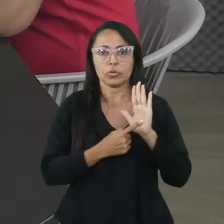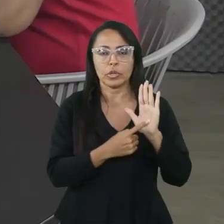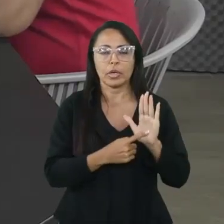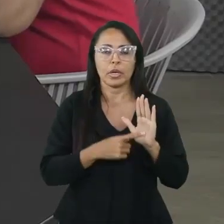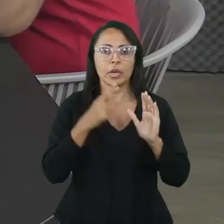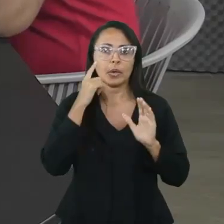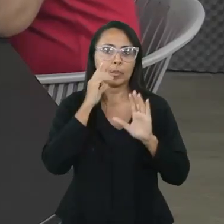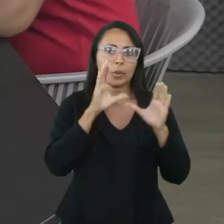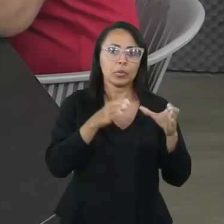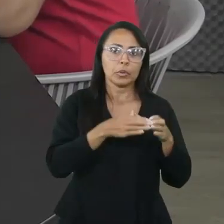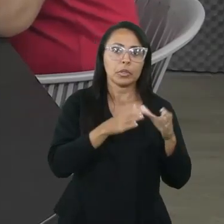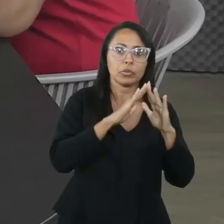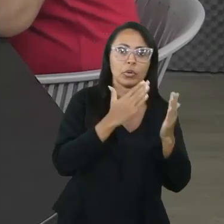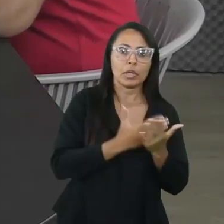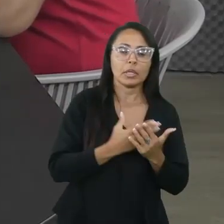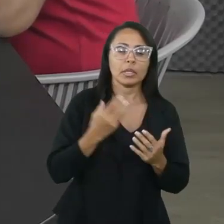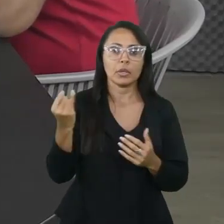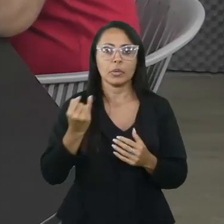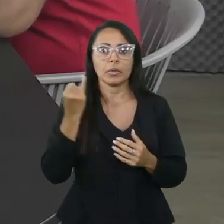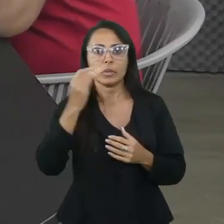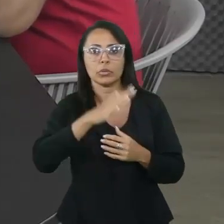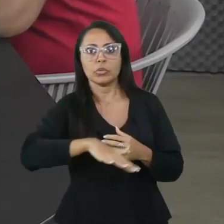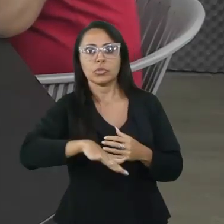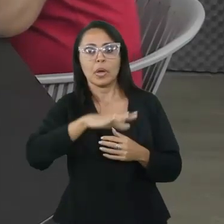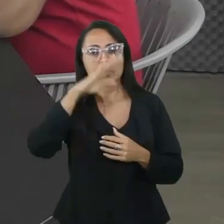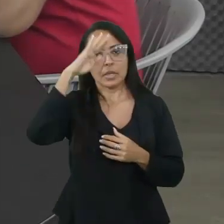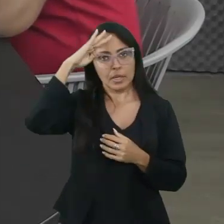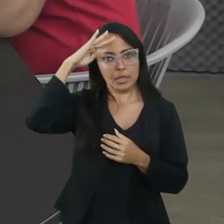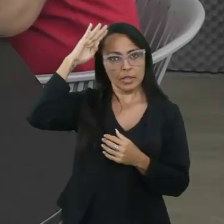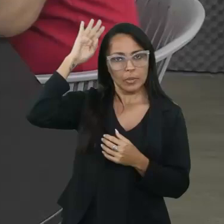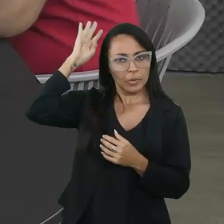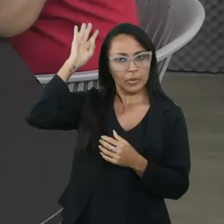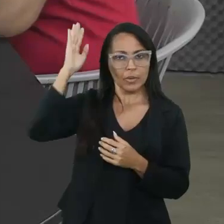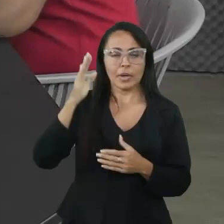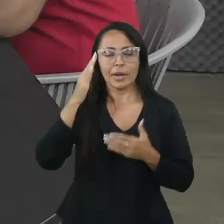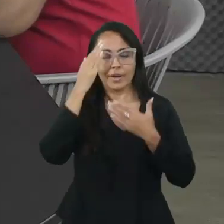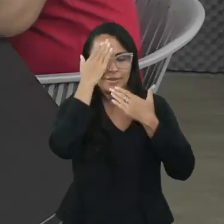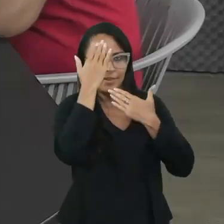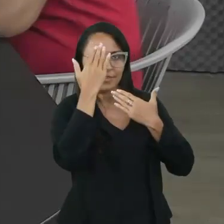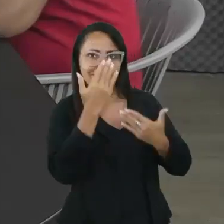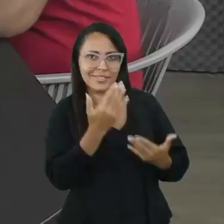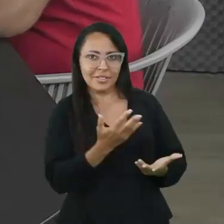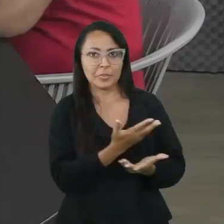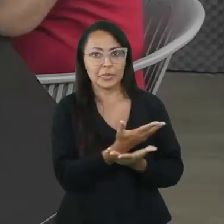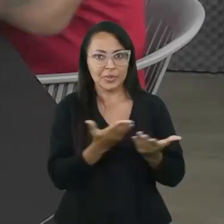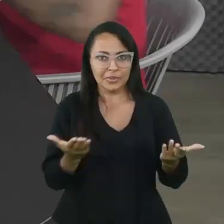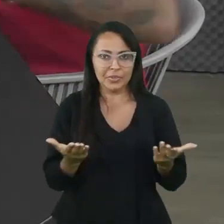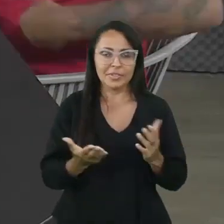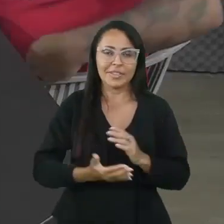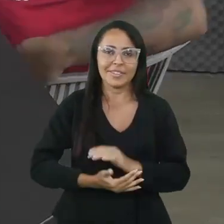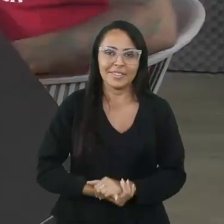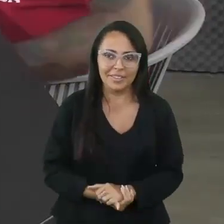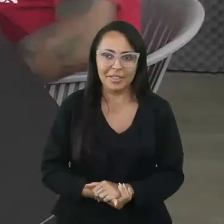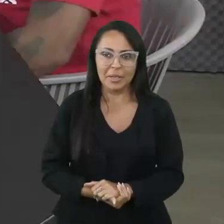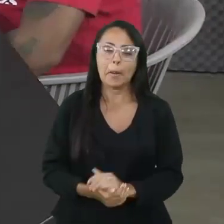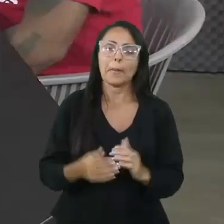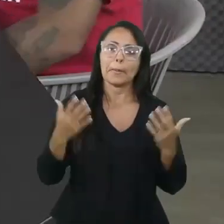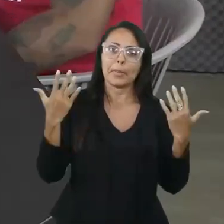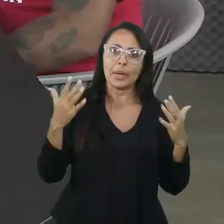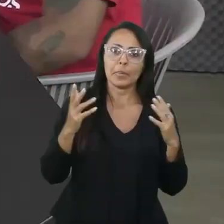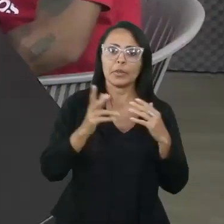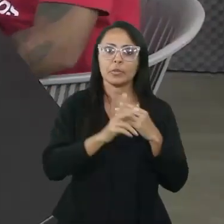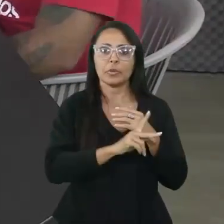comunidade escolar a importância do espaço acadêmico? Agradeço muito o convite, primeiramente, A gente né? é que agradece, cara, você Parabéns, tá Vitor, aí aqui. pelas